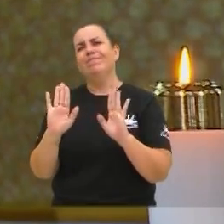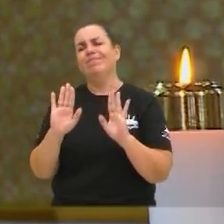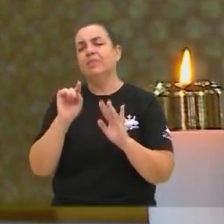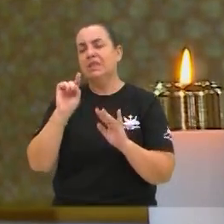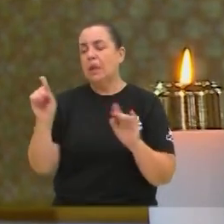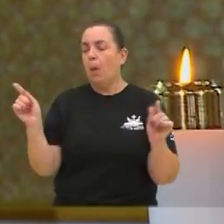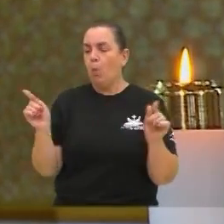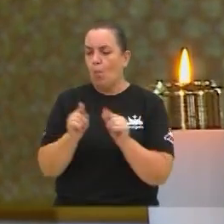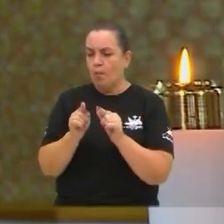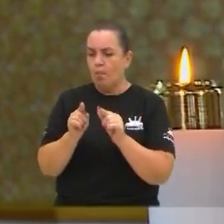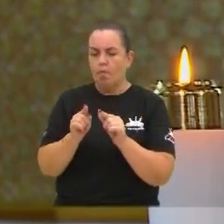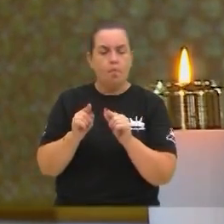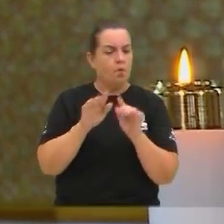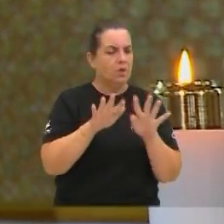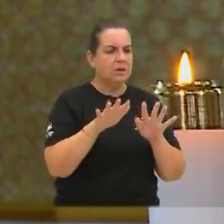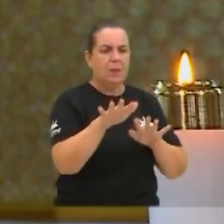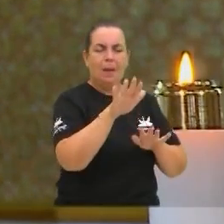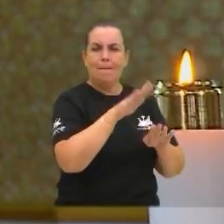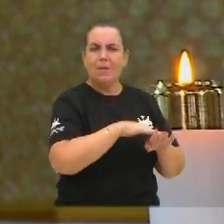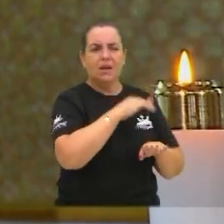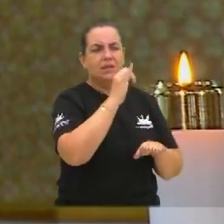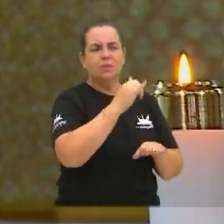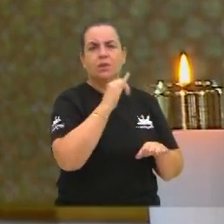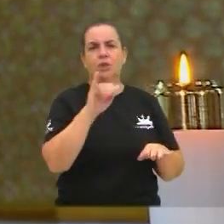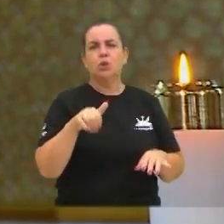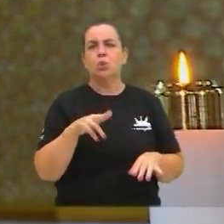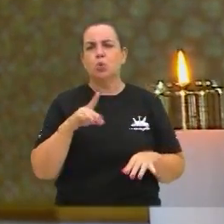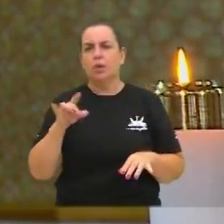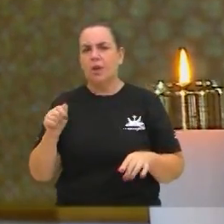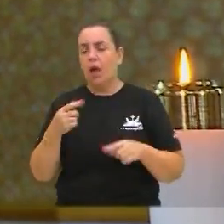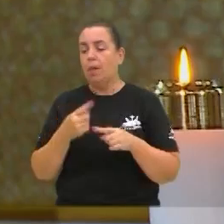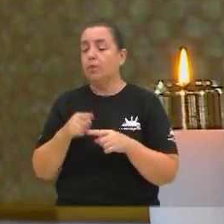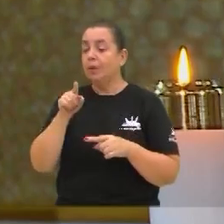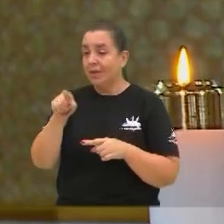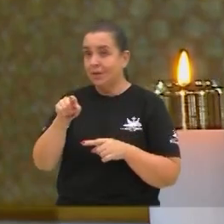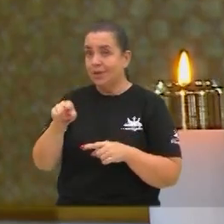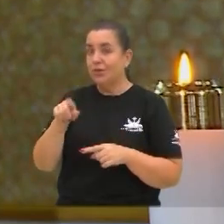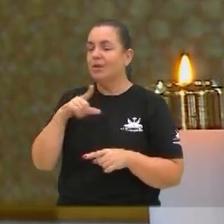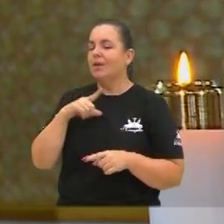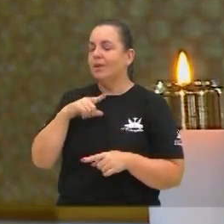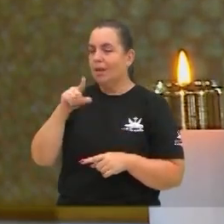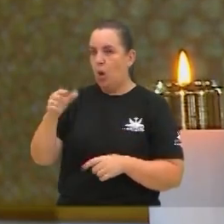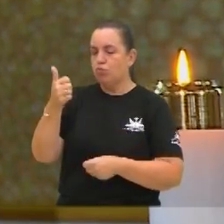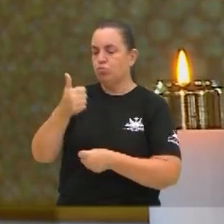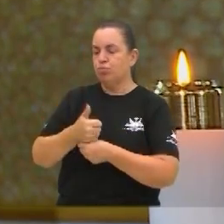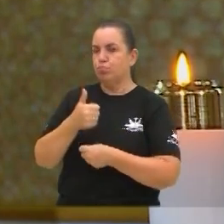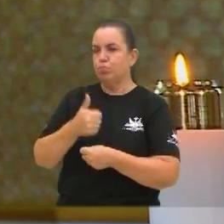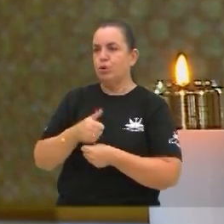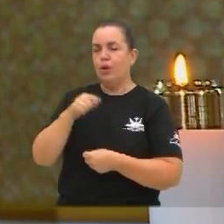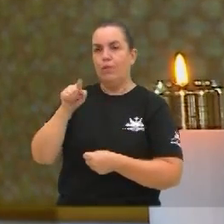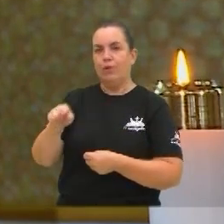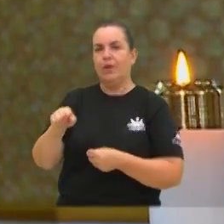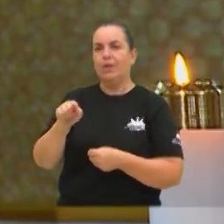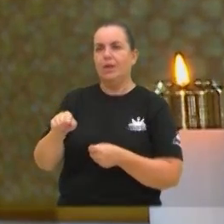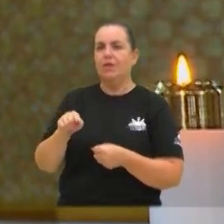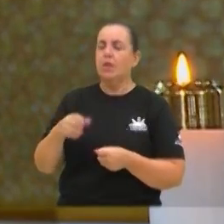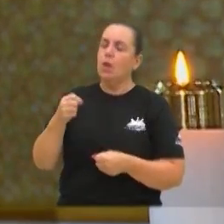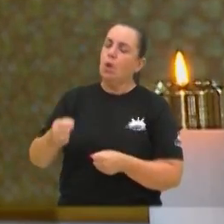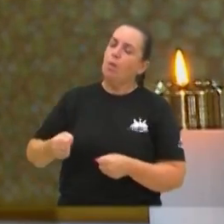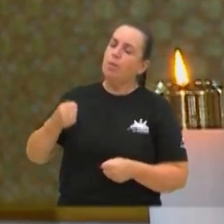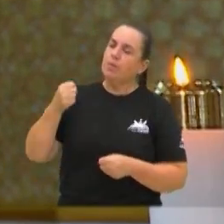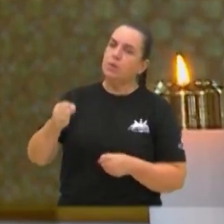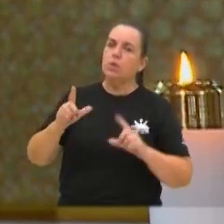és a menor entre as principais cidades de Judá, porque de ti sairá um chefe que vai ser o pastor